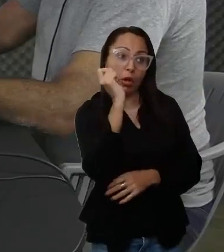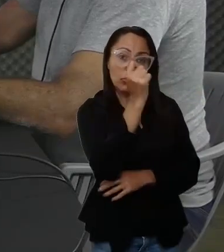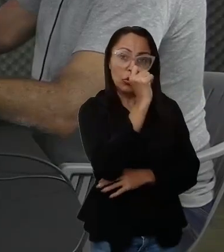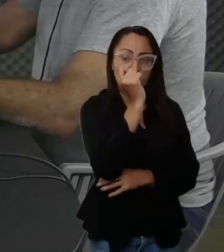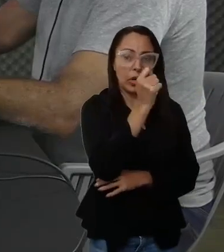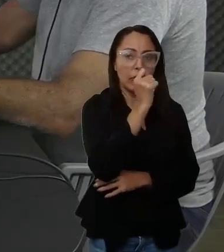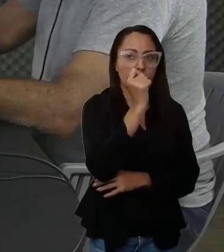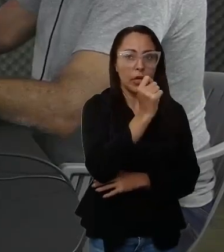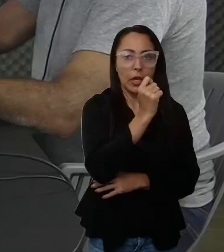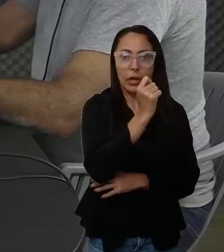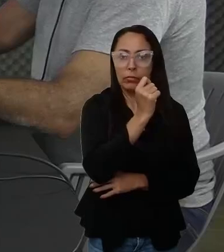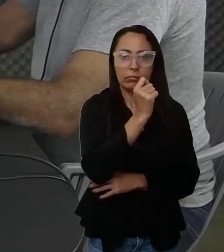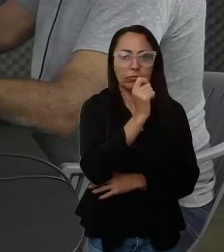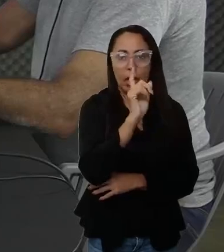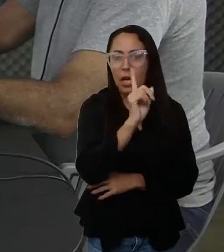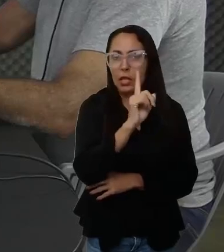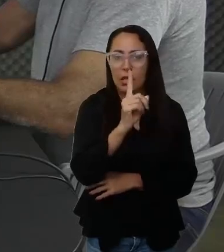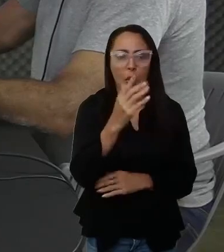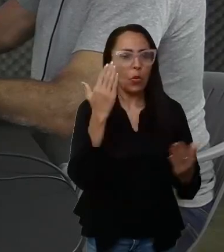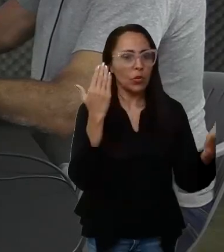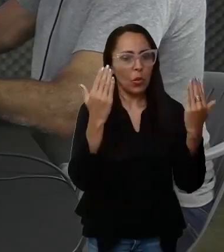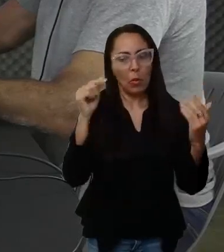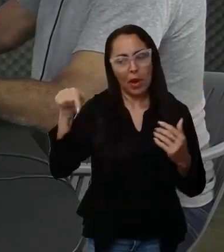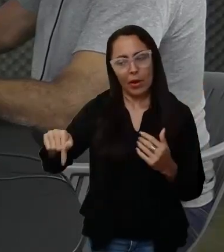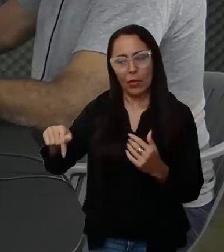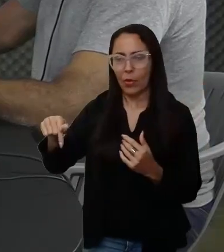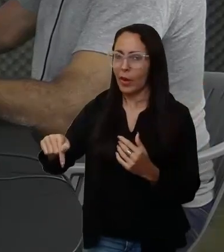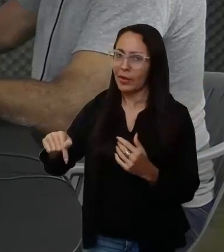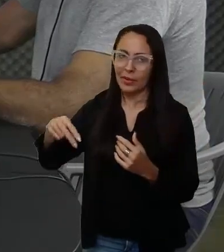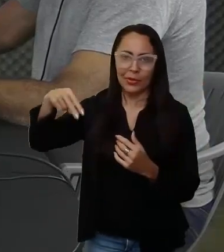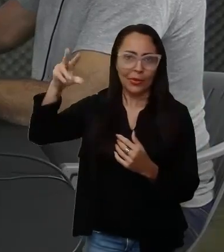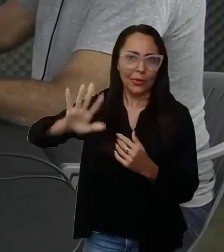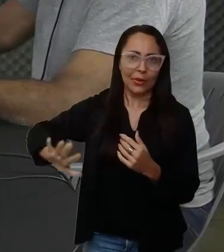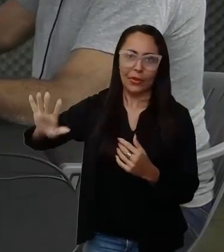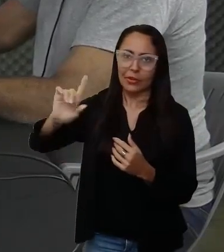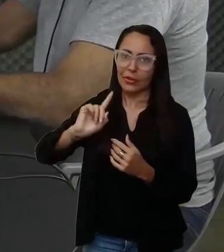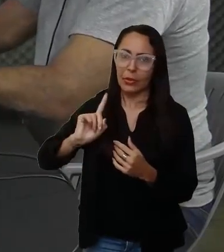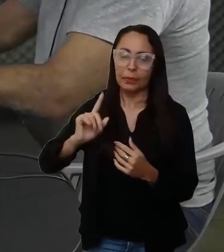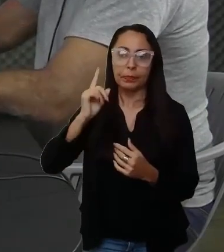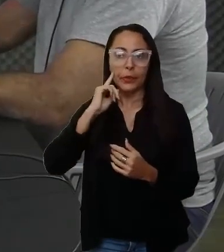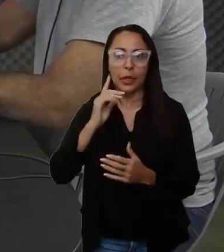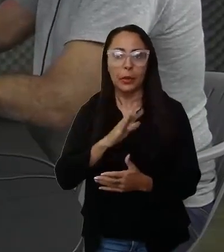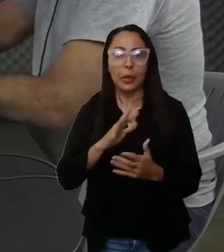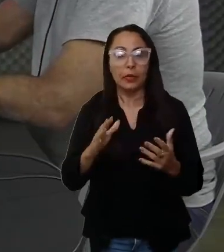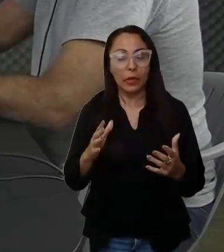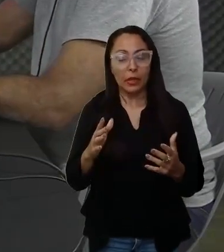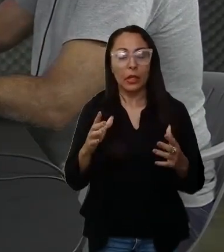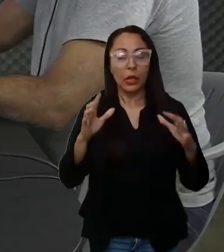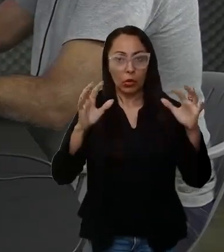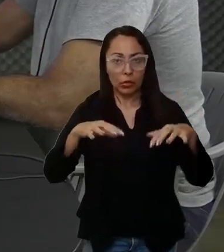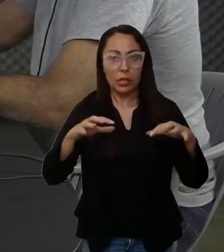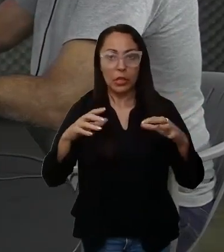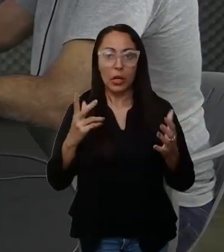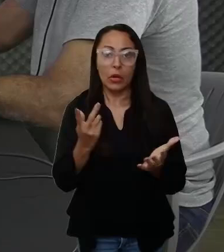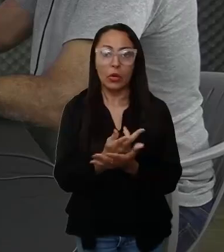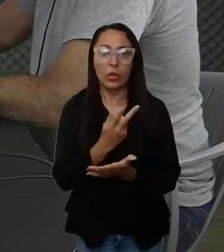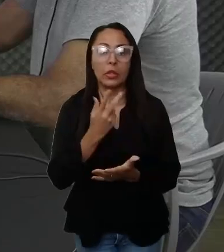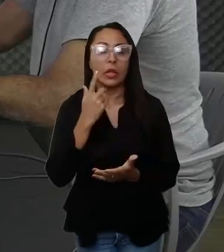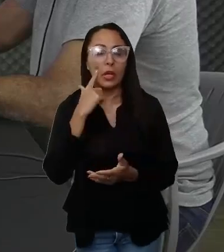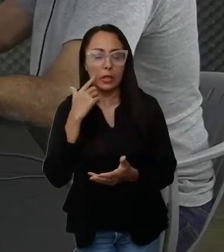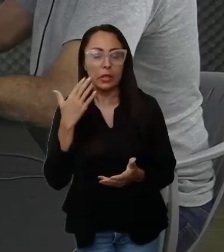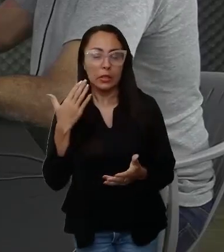chuva, não vai acontecer aqui. Isso não quer dizer que as chuvas extremas que vai acontecer vai causar um